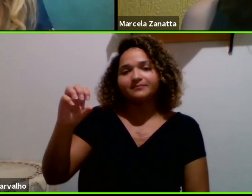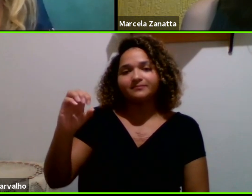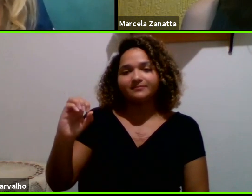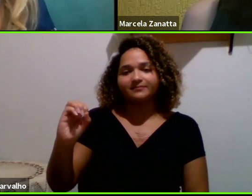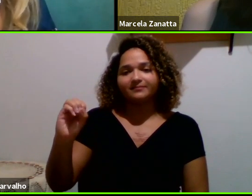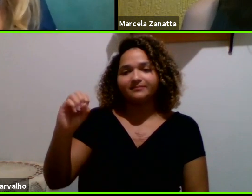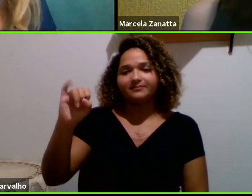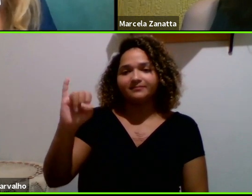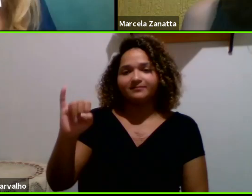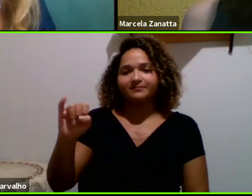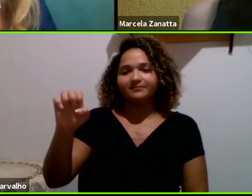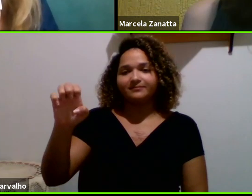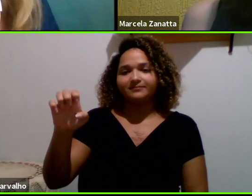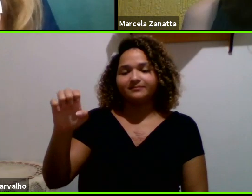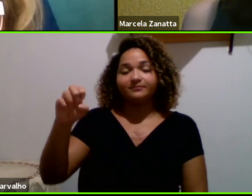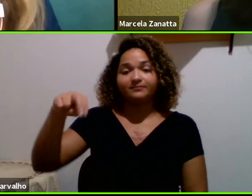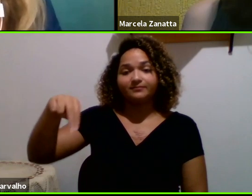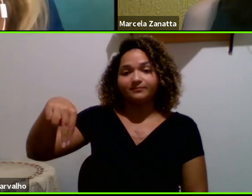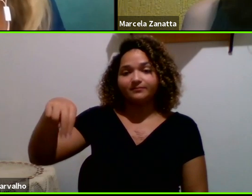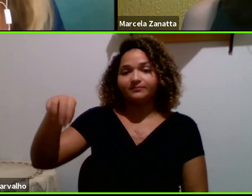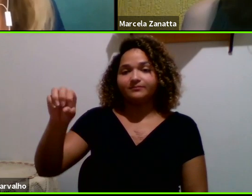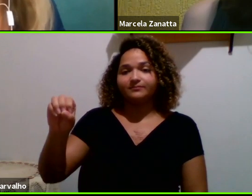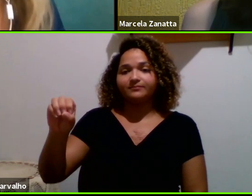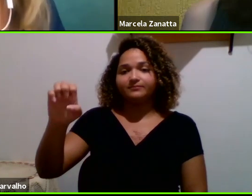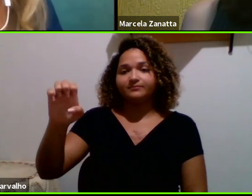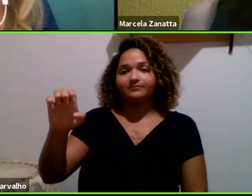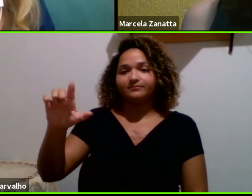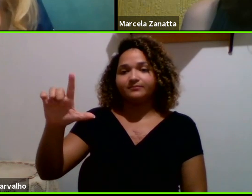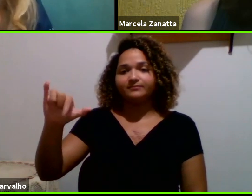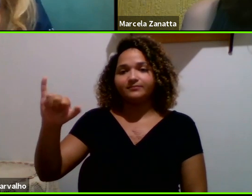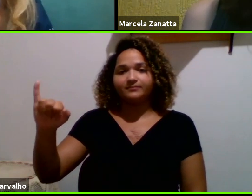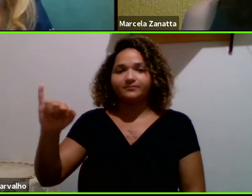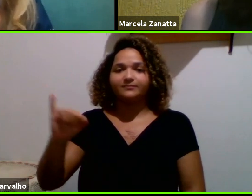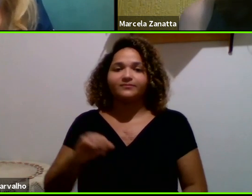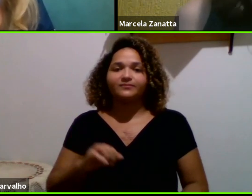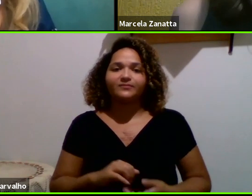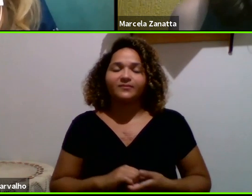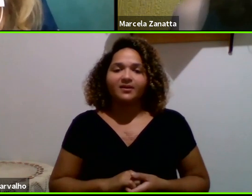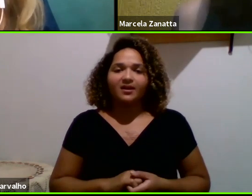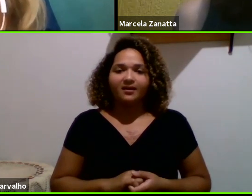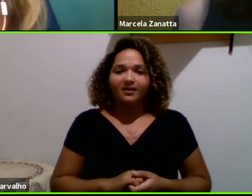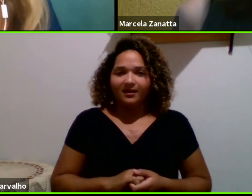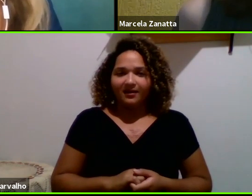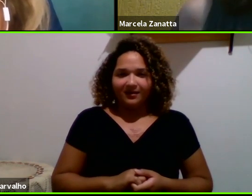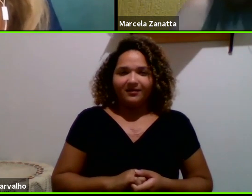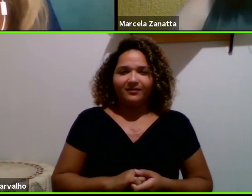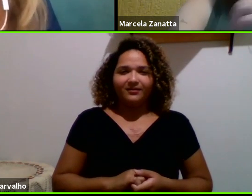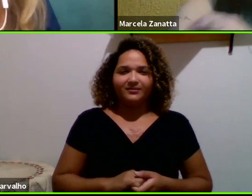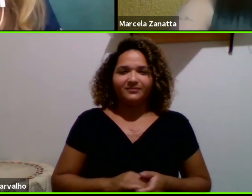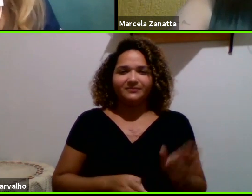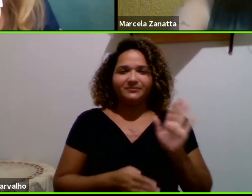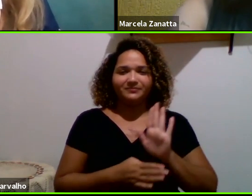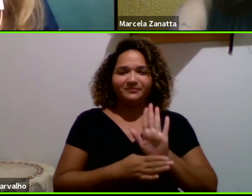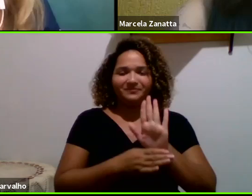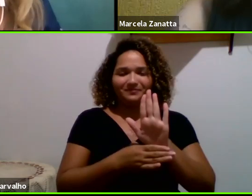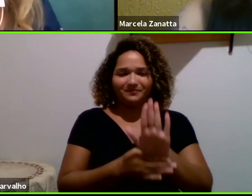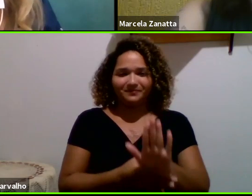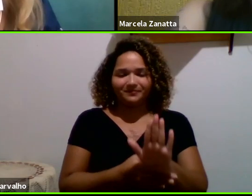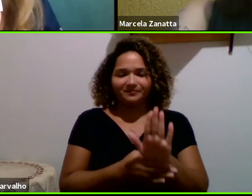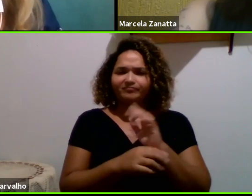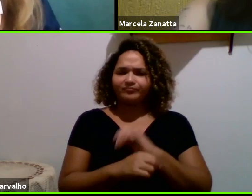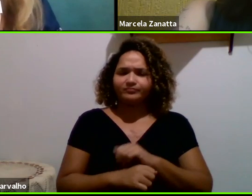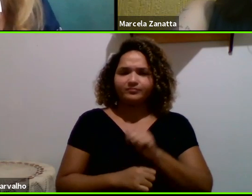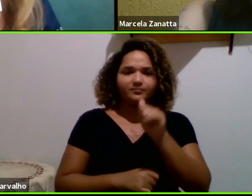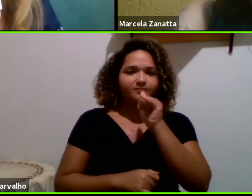deste evento. A Noelle é um simulador de média fidelidade de parto da Galmar, fornecido